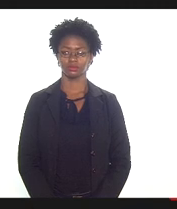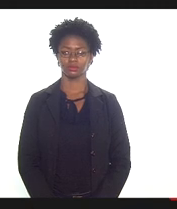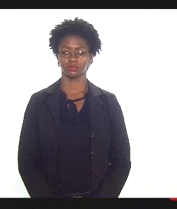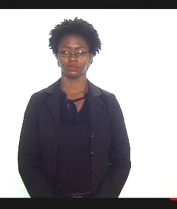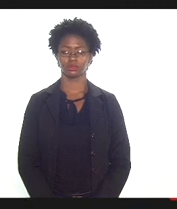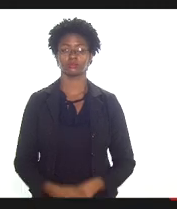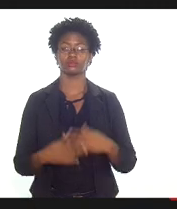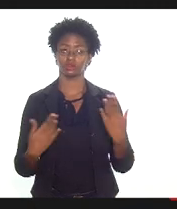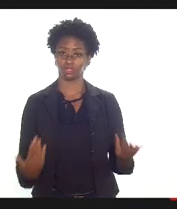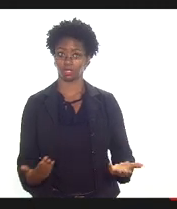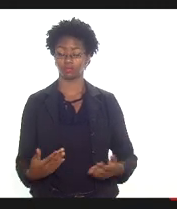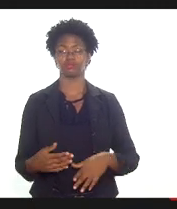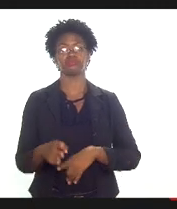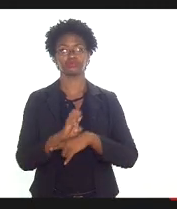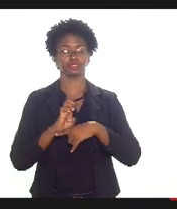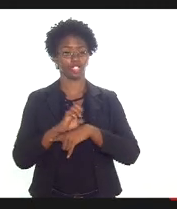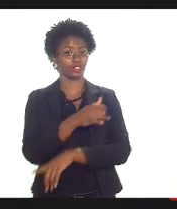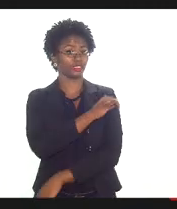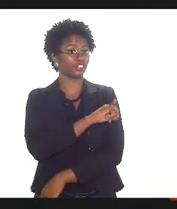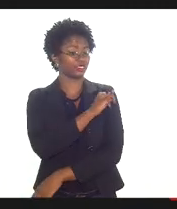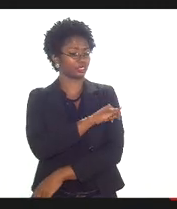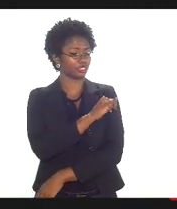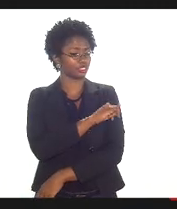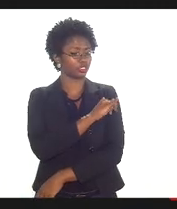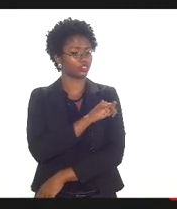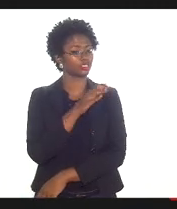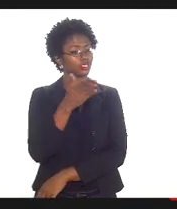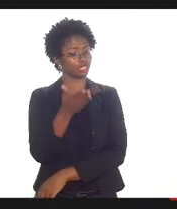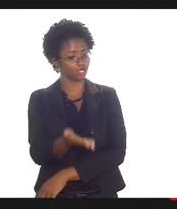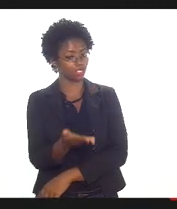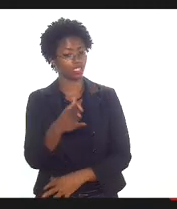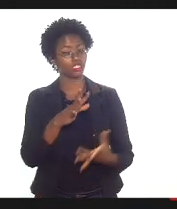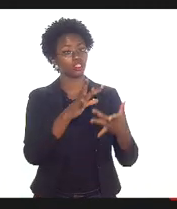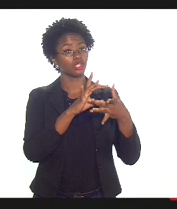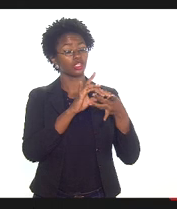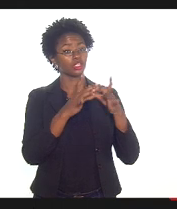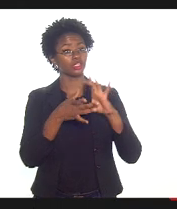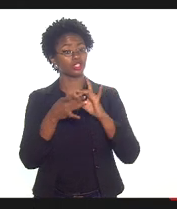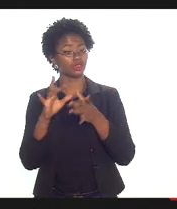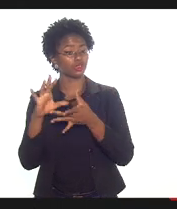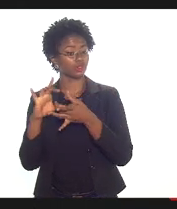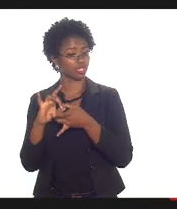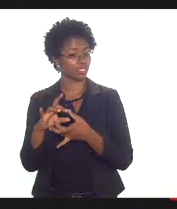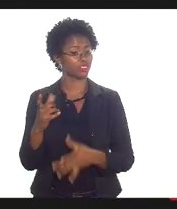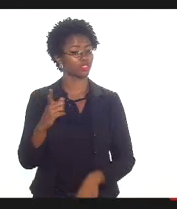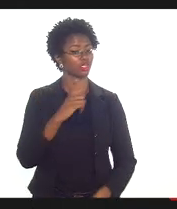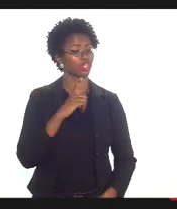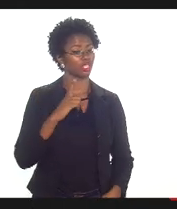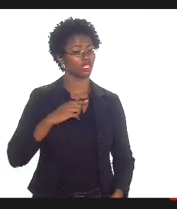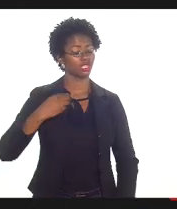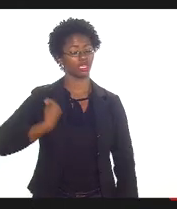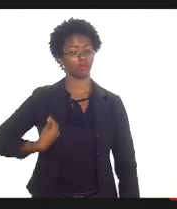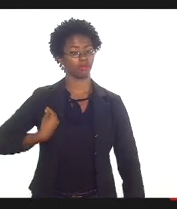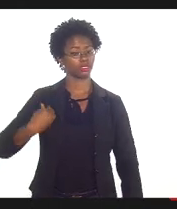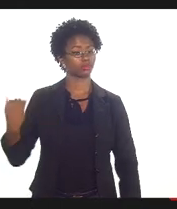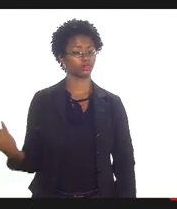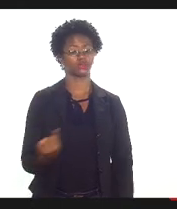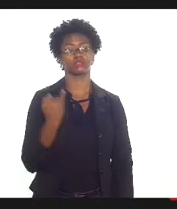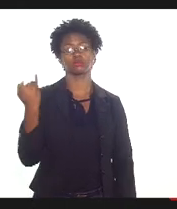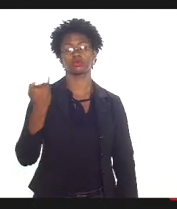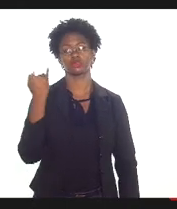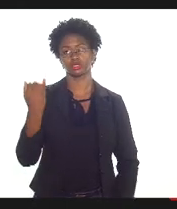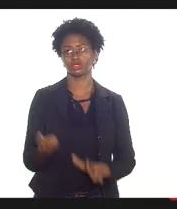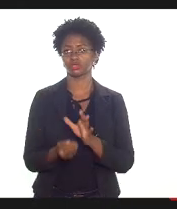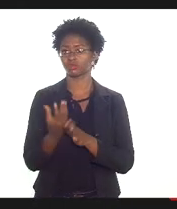Bom, o Estado do Rio de Janeiro, ele nesse contexto, ele tem uma participação muito importante na